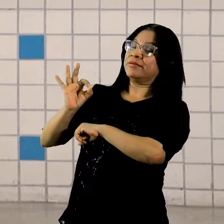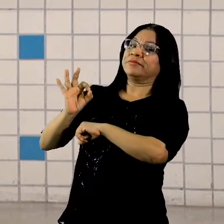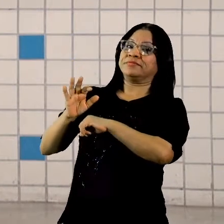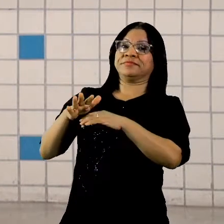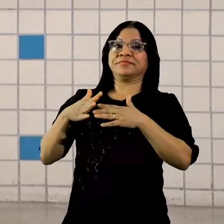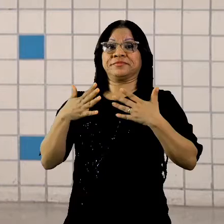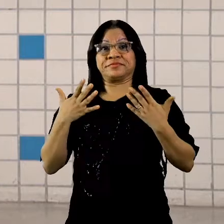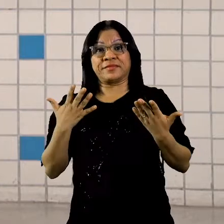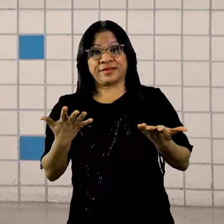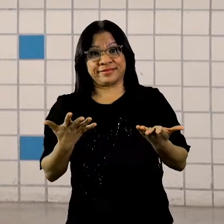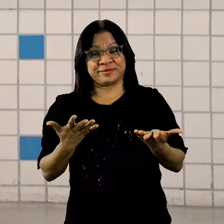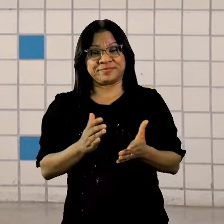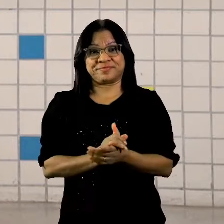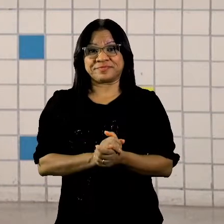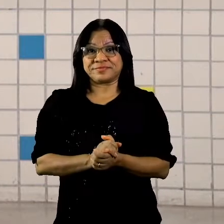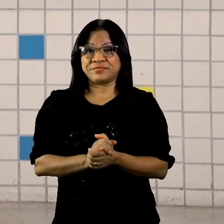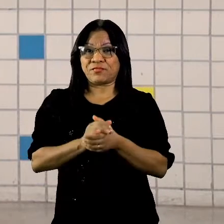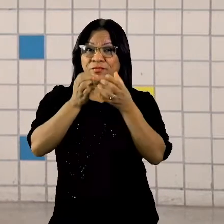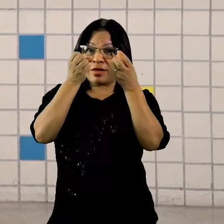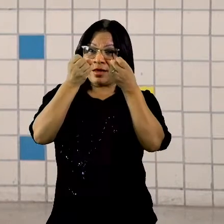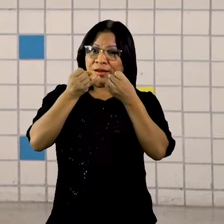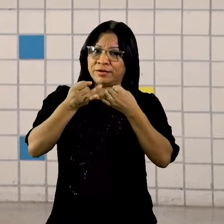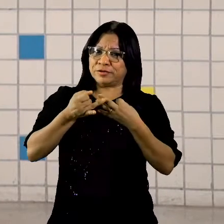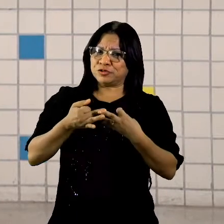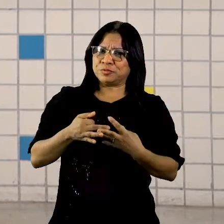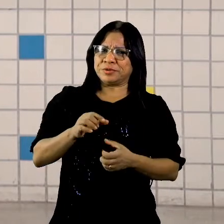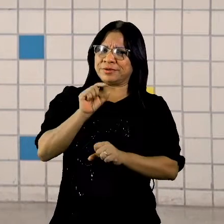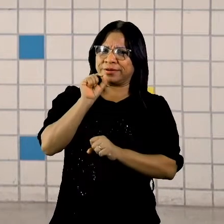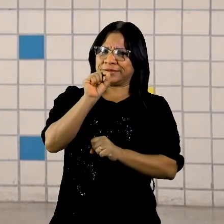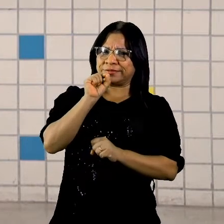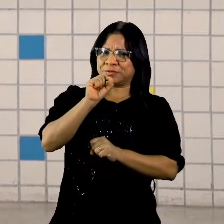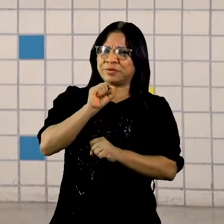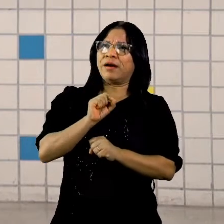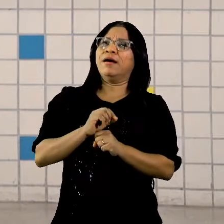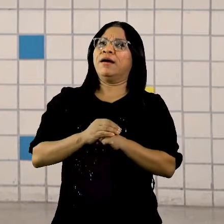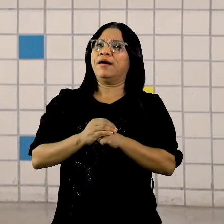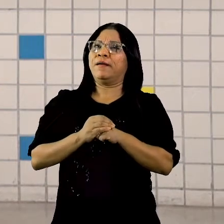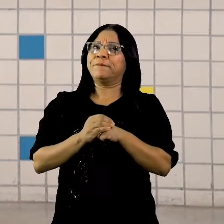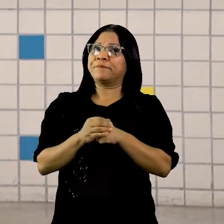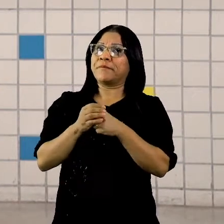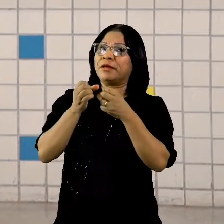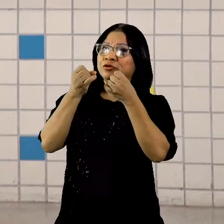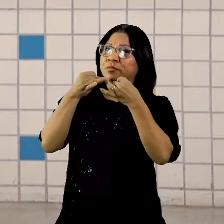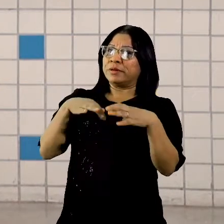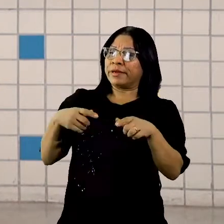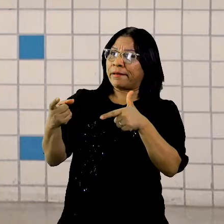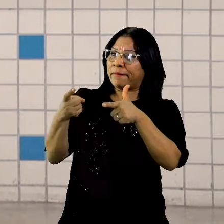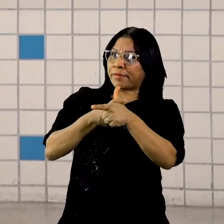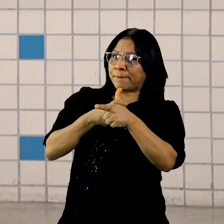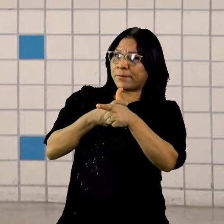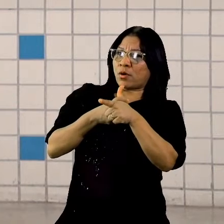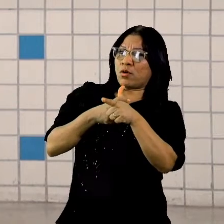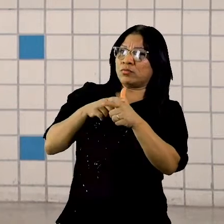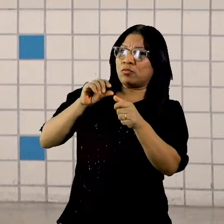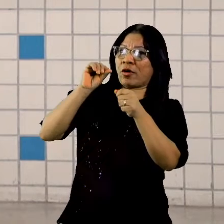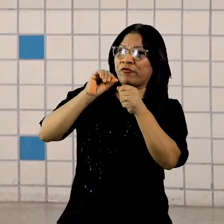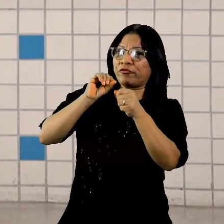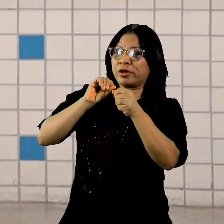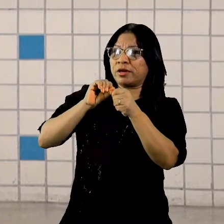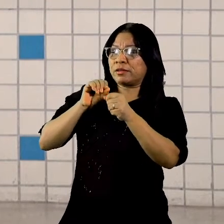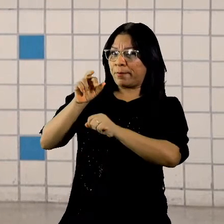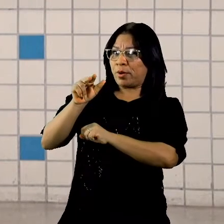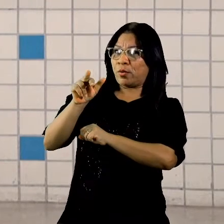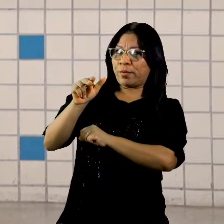pelos irmãos, explicação sobre a aposta feita pelos irmãos, condição sobre a aposta feita pelos